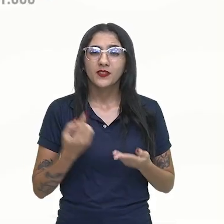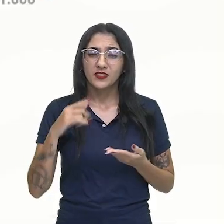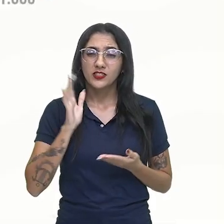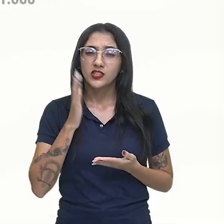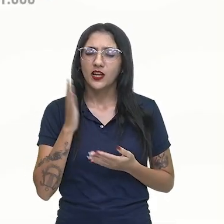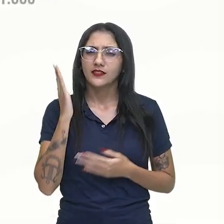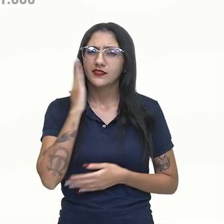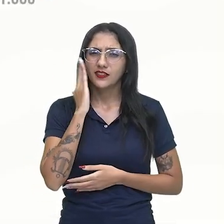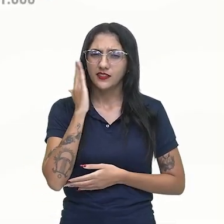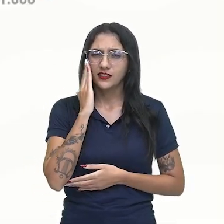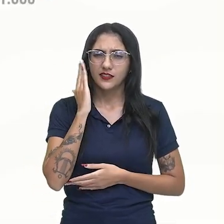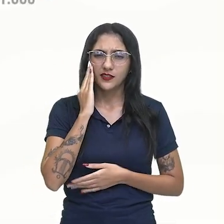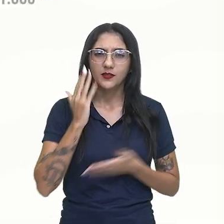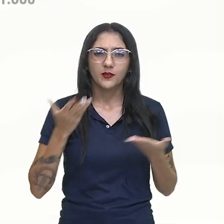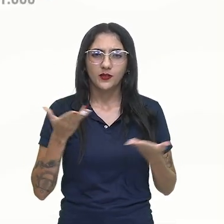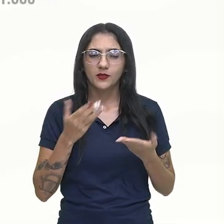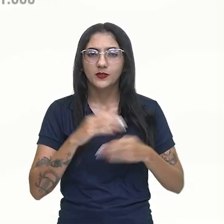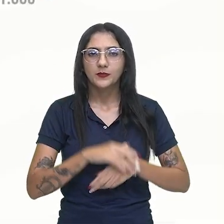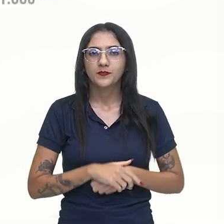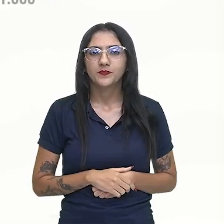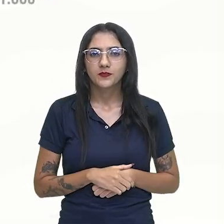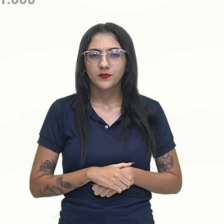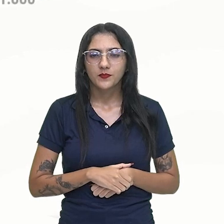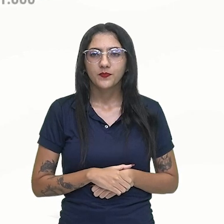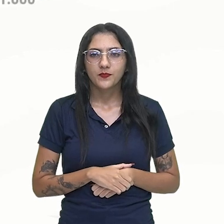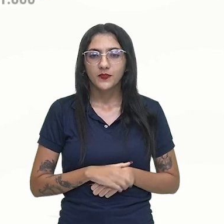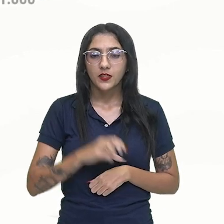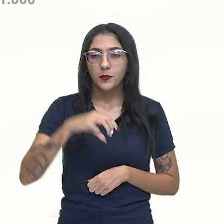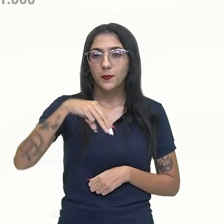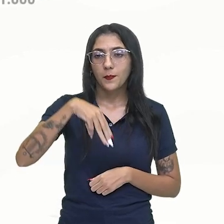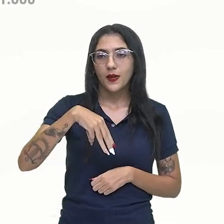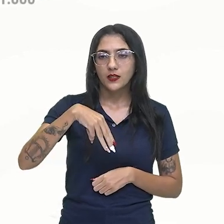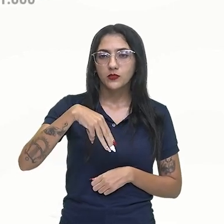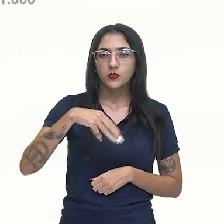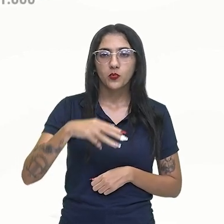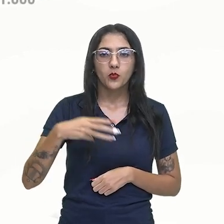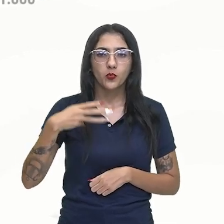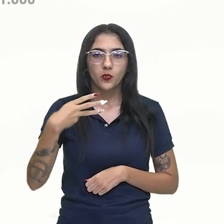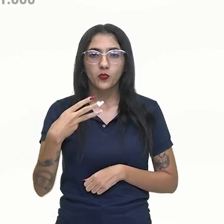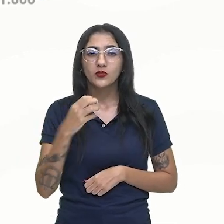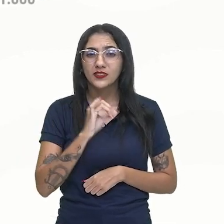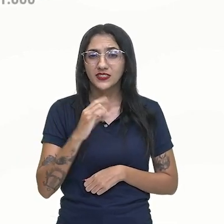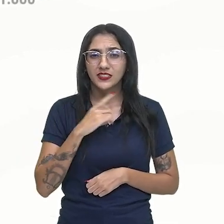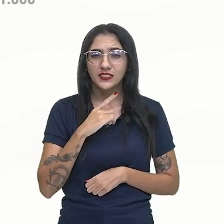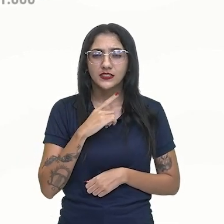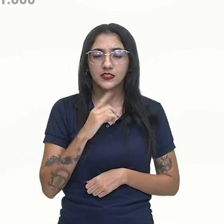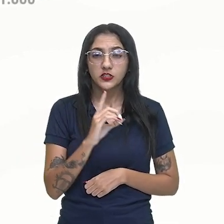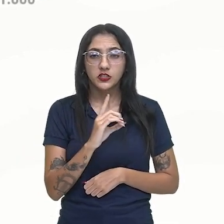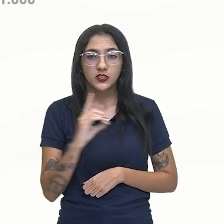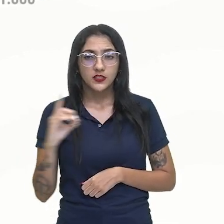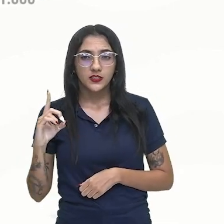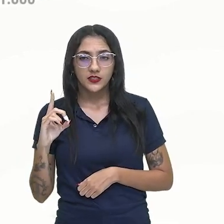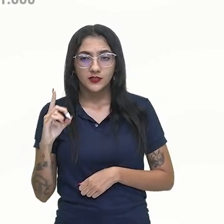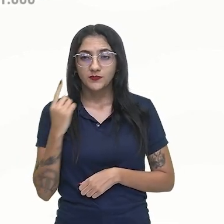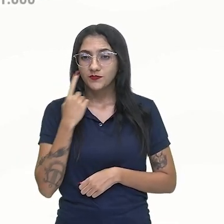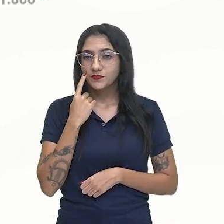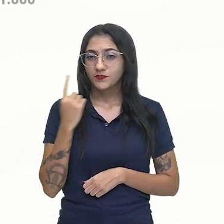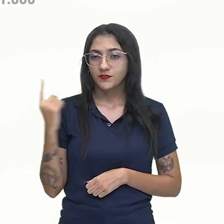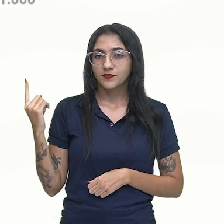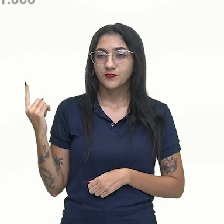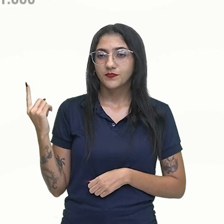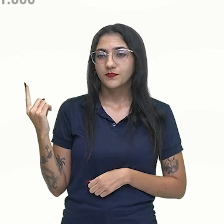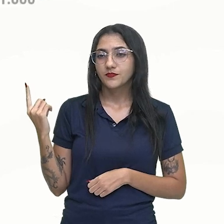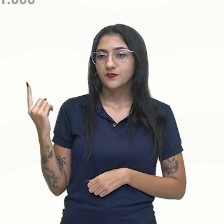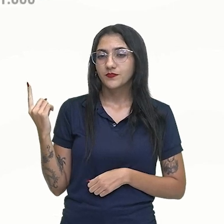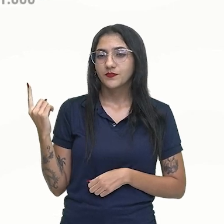vai acontecer, não é? Do metro cúbico, se eu for para a direita, no caso aqui o decímetro